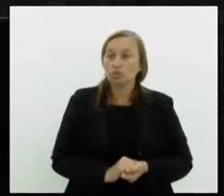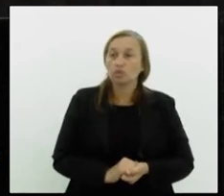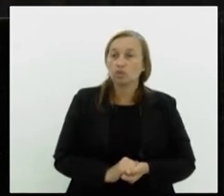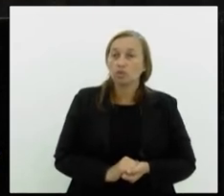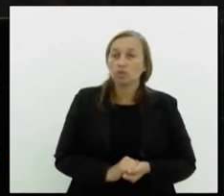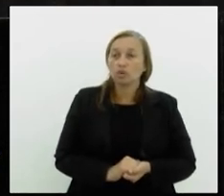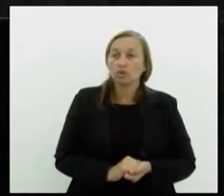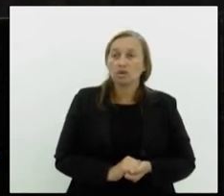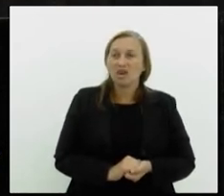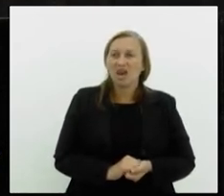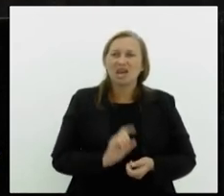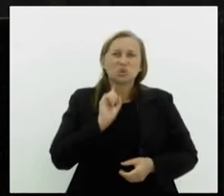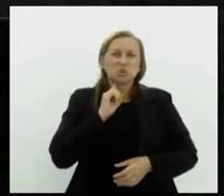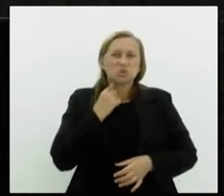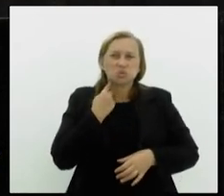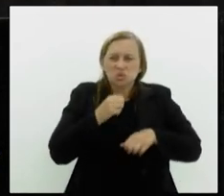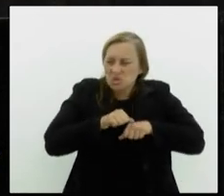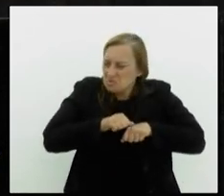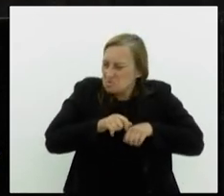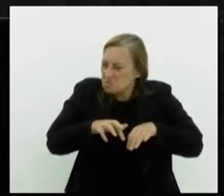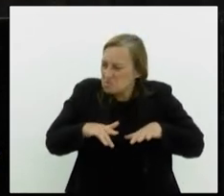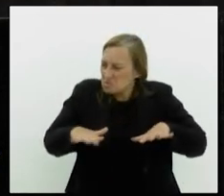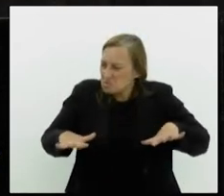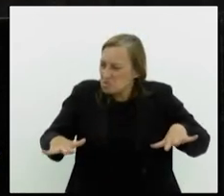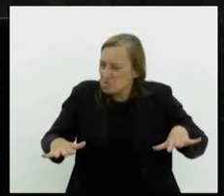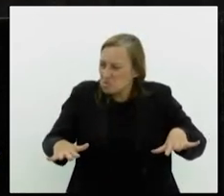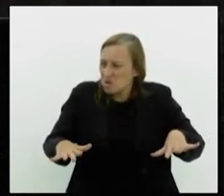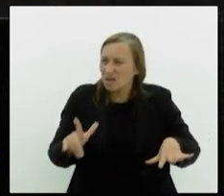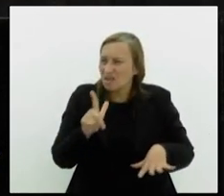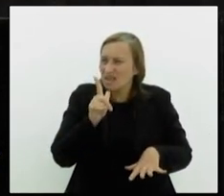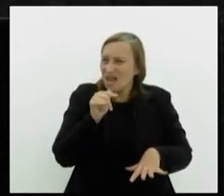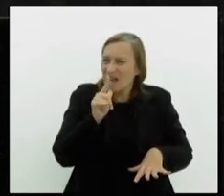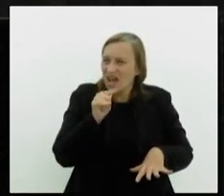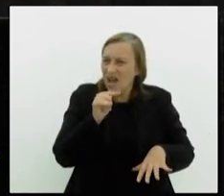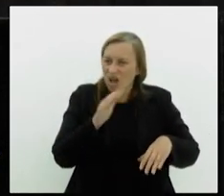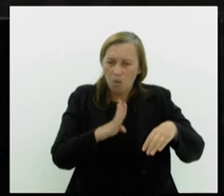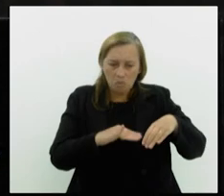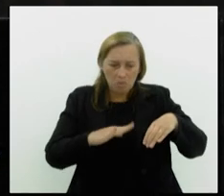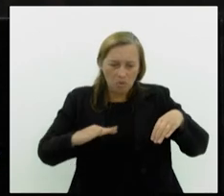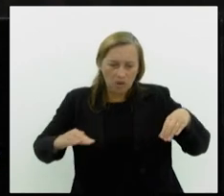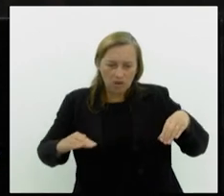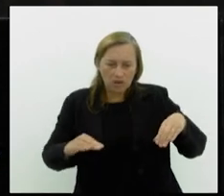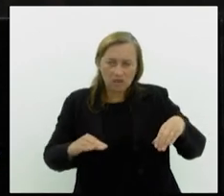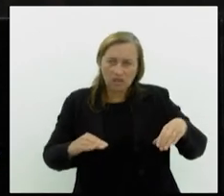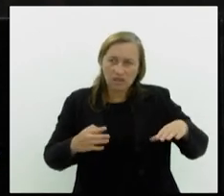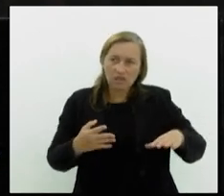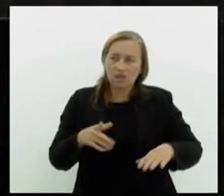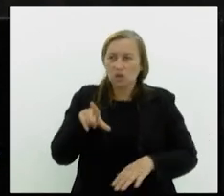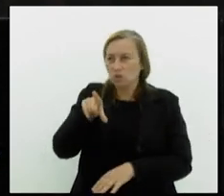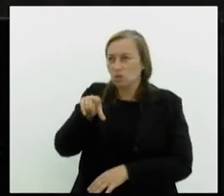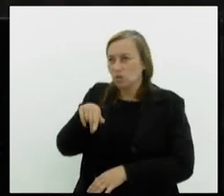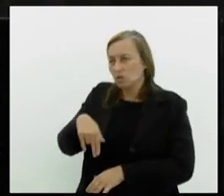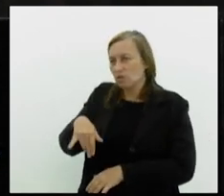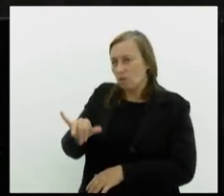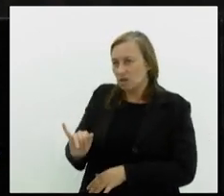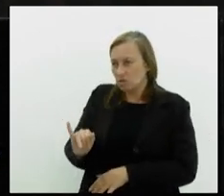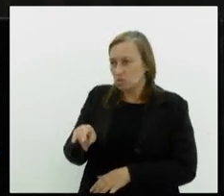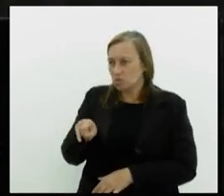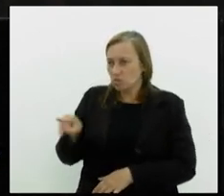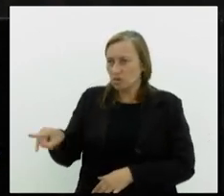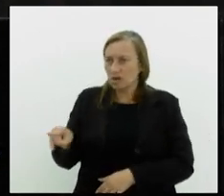principalmente a poluição que deriva da bacia que vem de Nova Iguaçu, tem quase como fosse